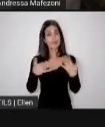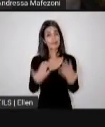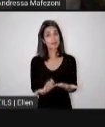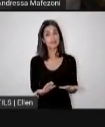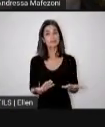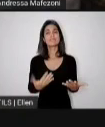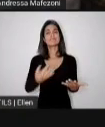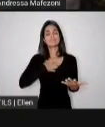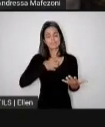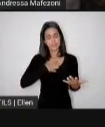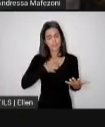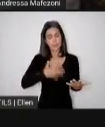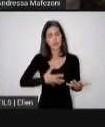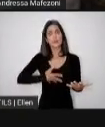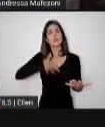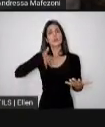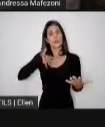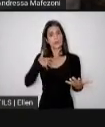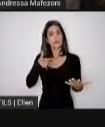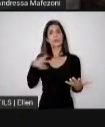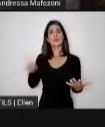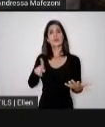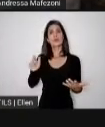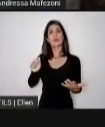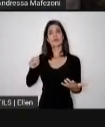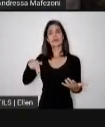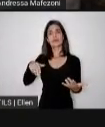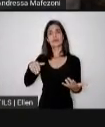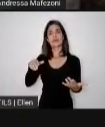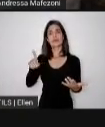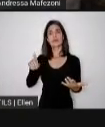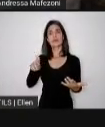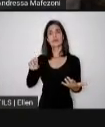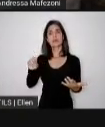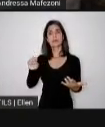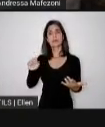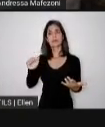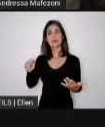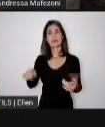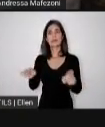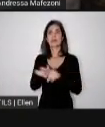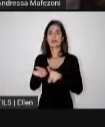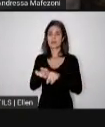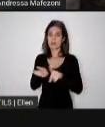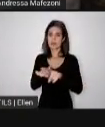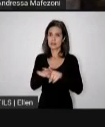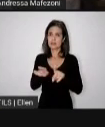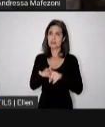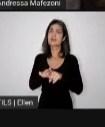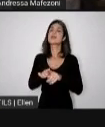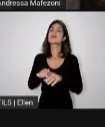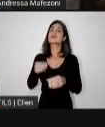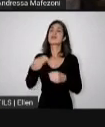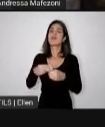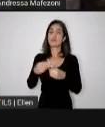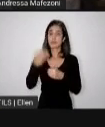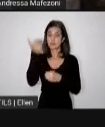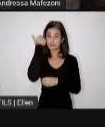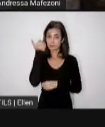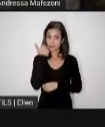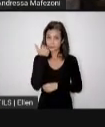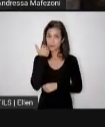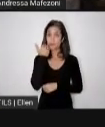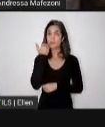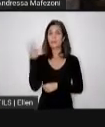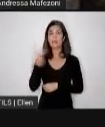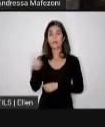honra, e também a Andressa, que acompanha esse trabalho há alguns anos, do município de Santa Maria, poder estar aqui compartilhando